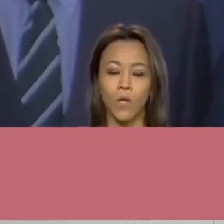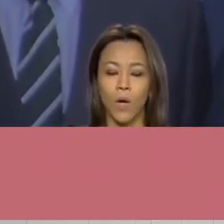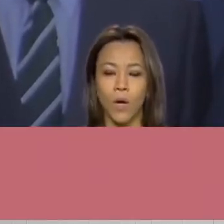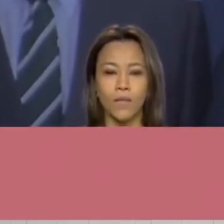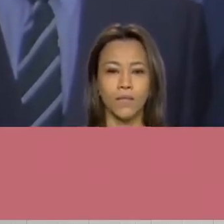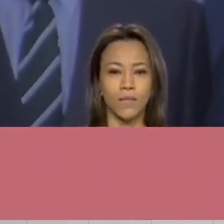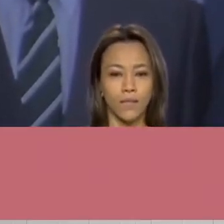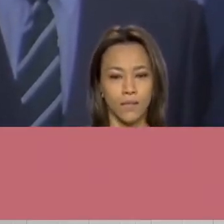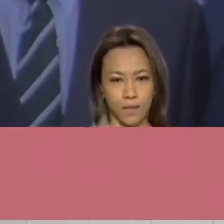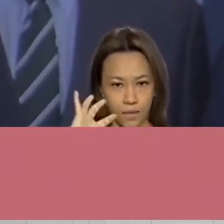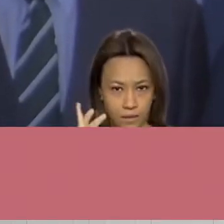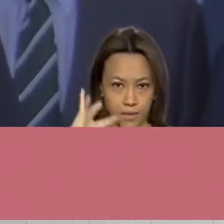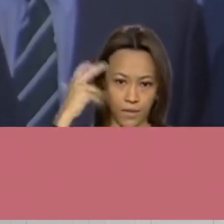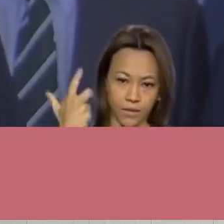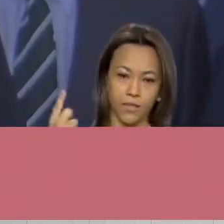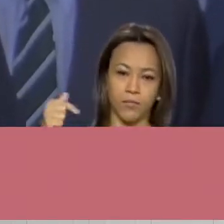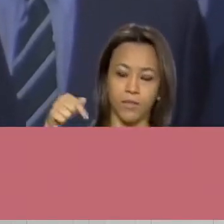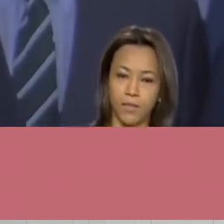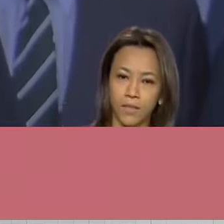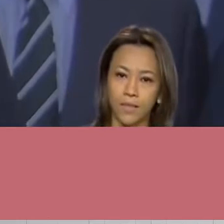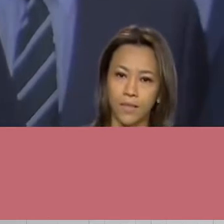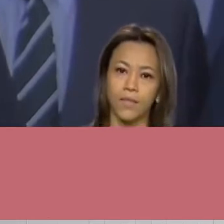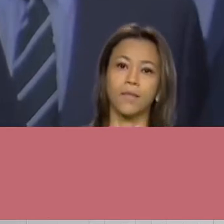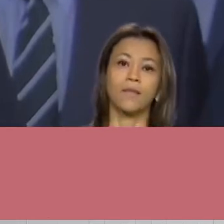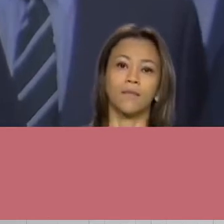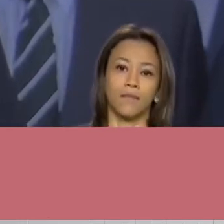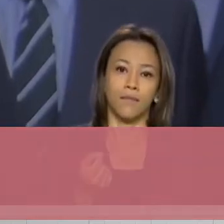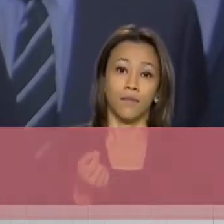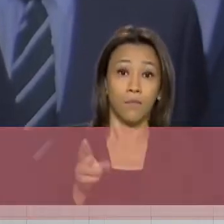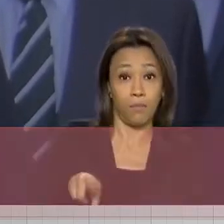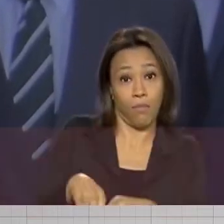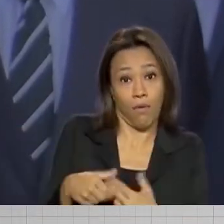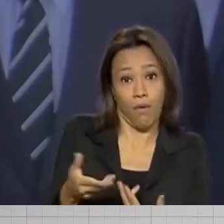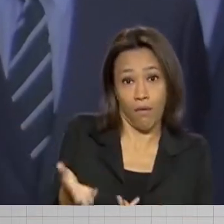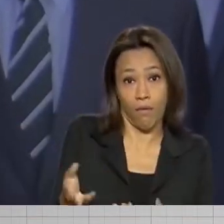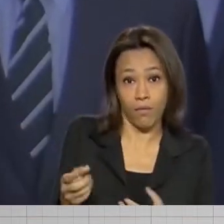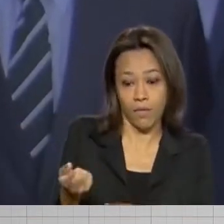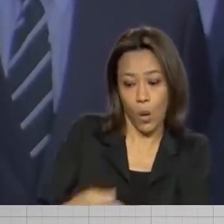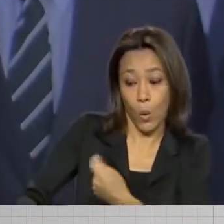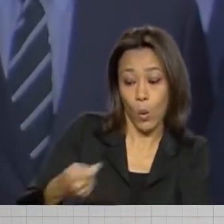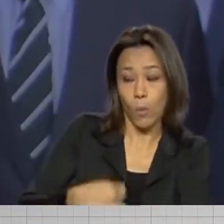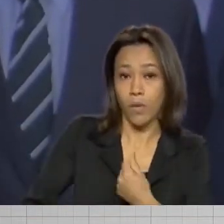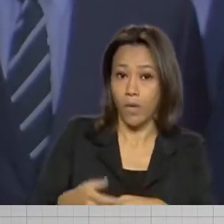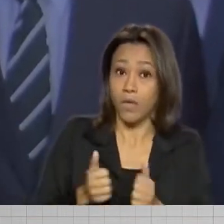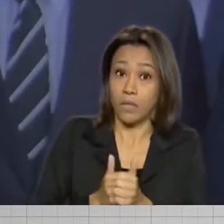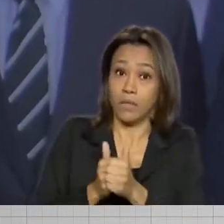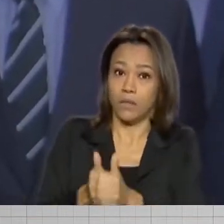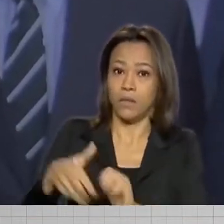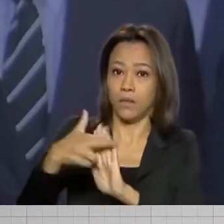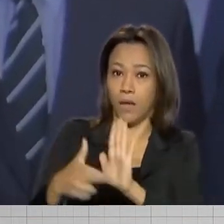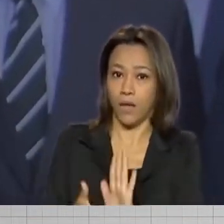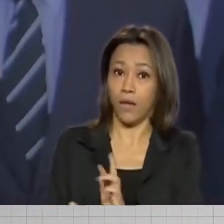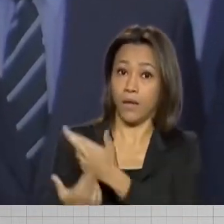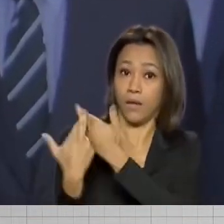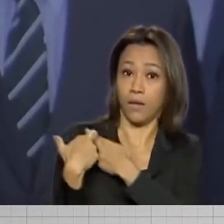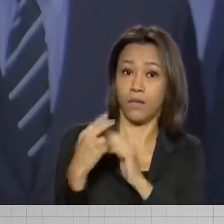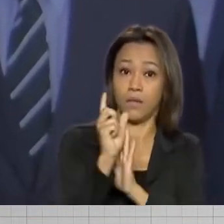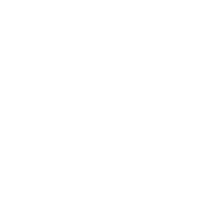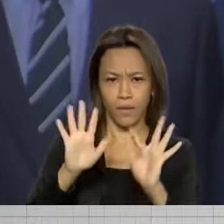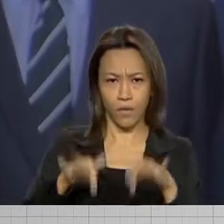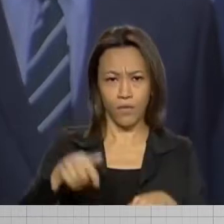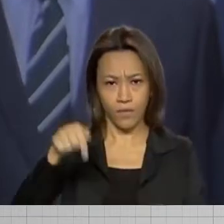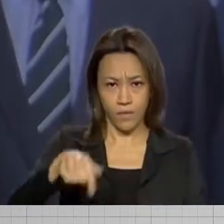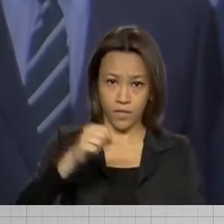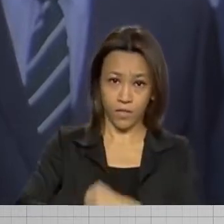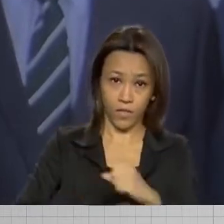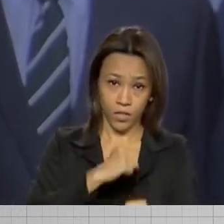aqui, até atendendo a economia, em cima da responsabilidade fiscal, fixá-lo em R$ 300.